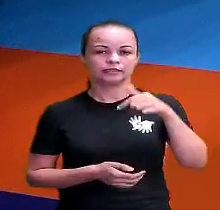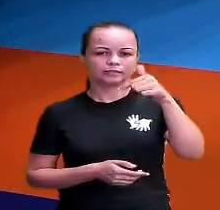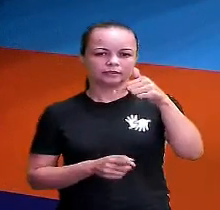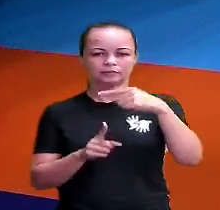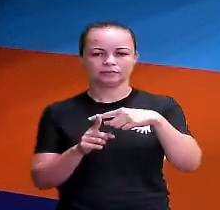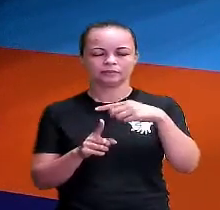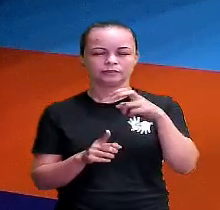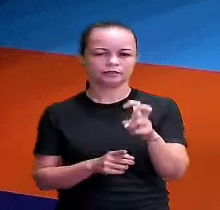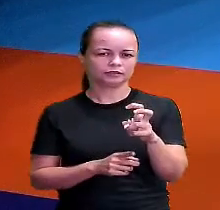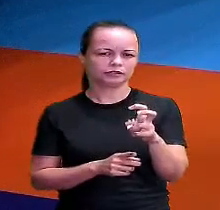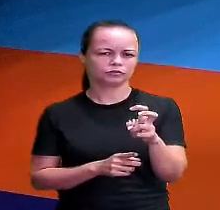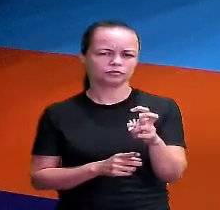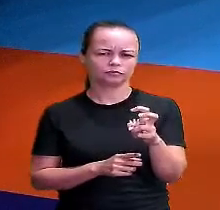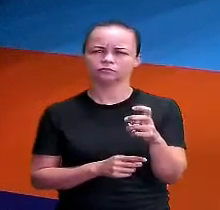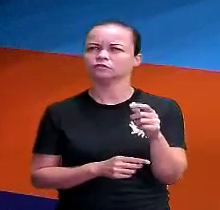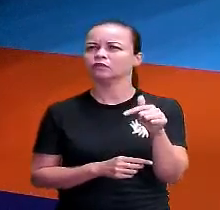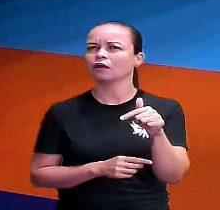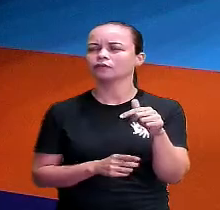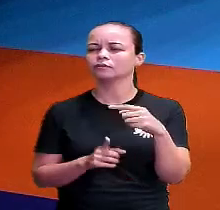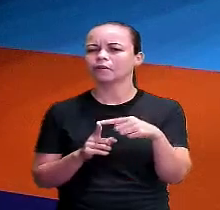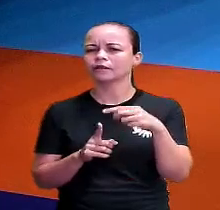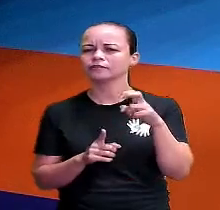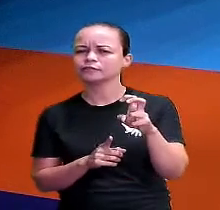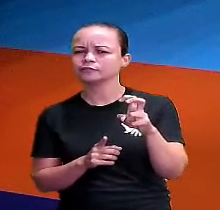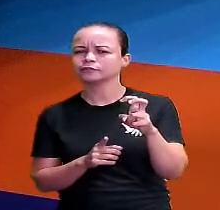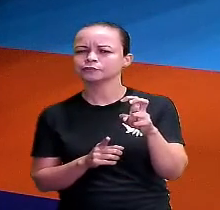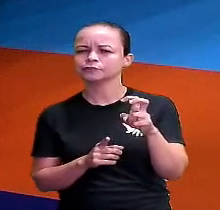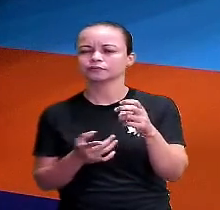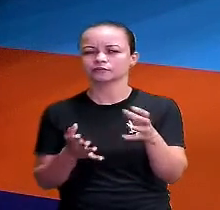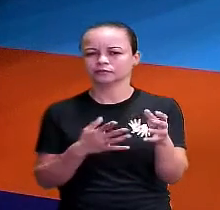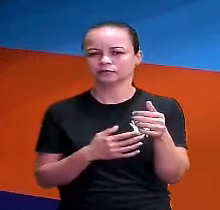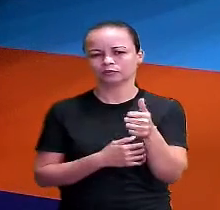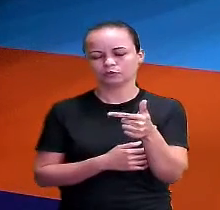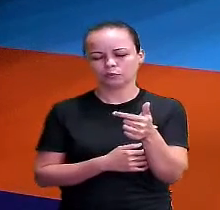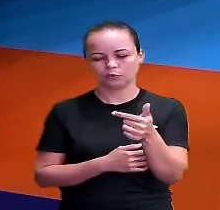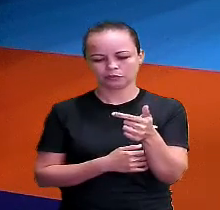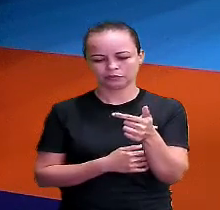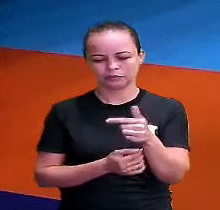mais 5. Quanto é 7 mais 5, gente? Dá 12.